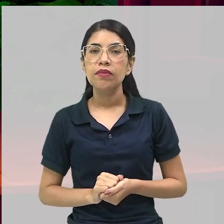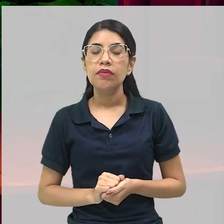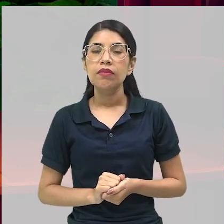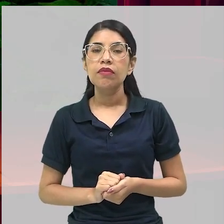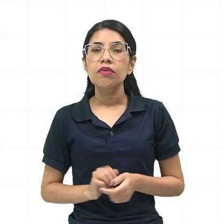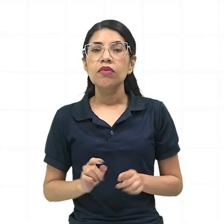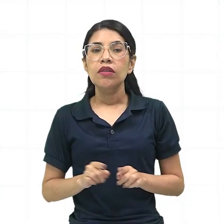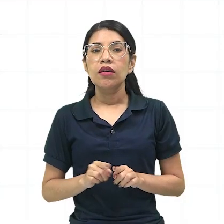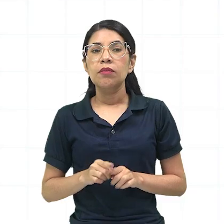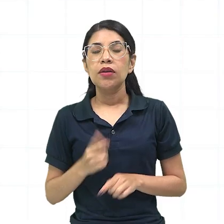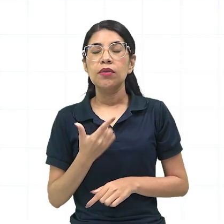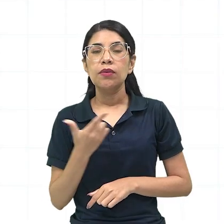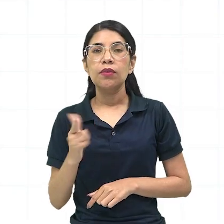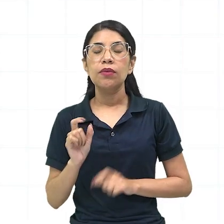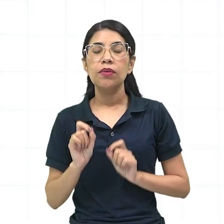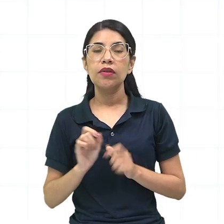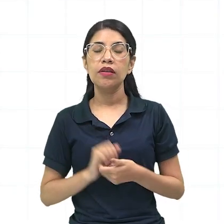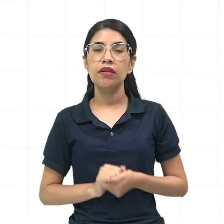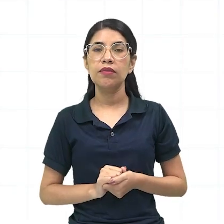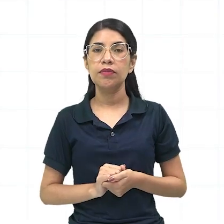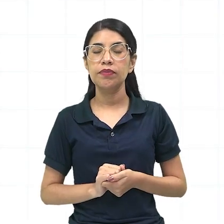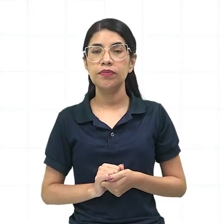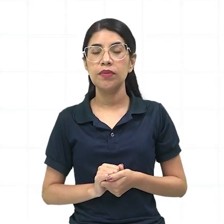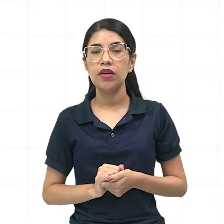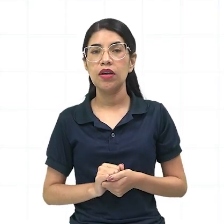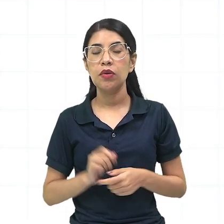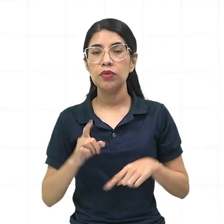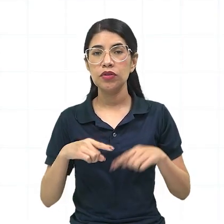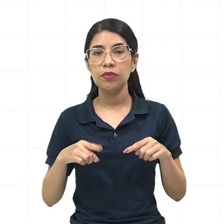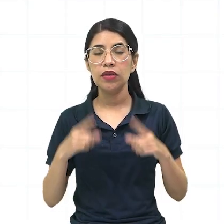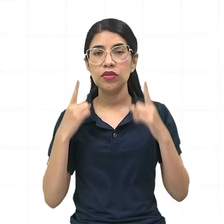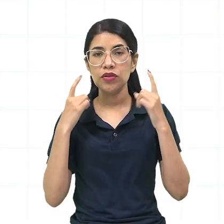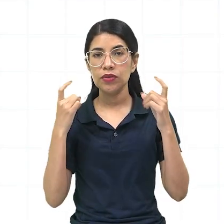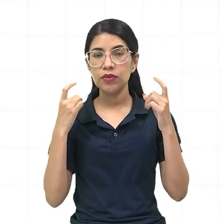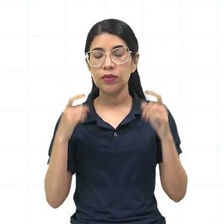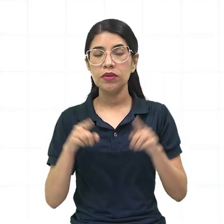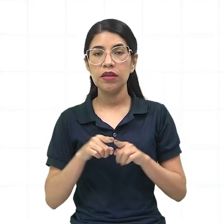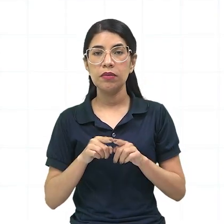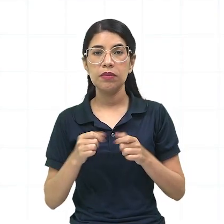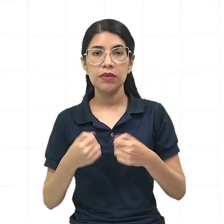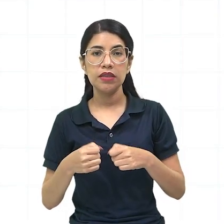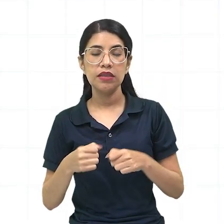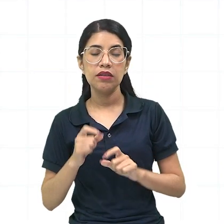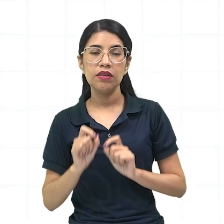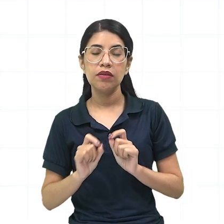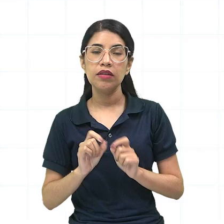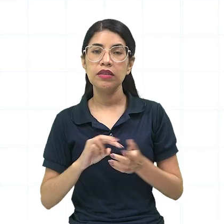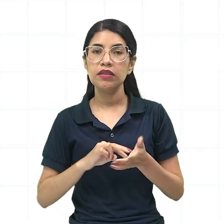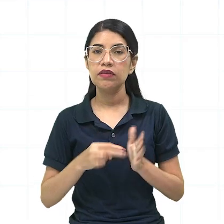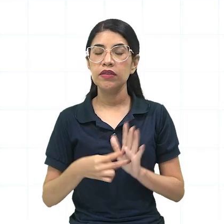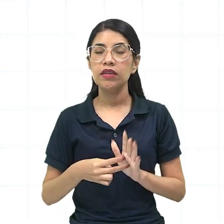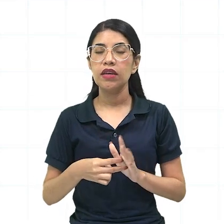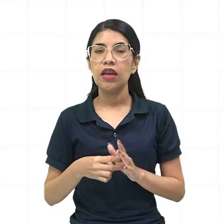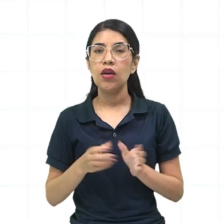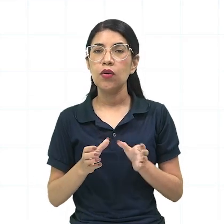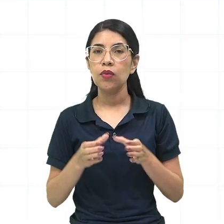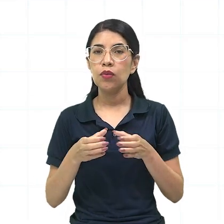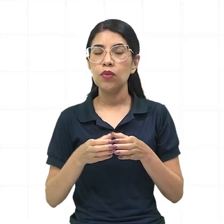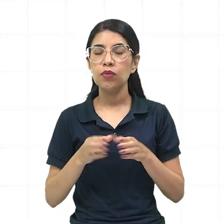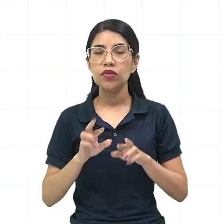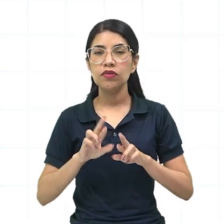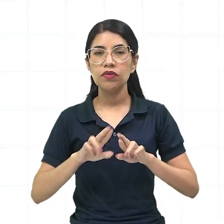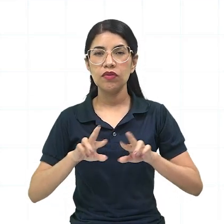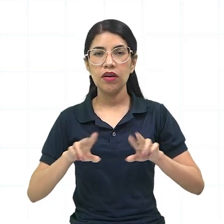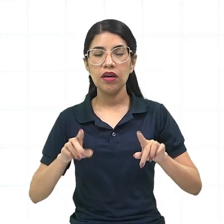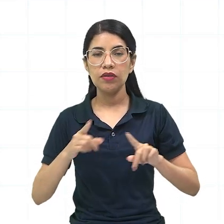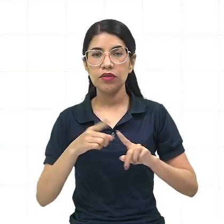importante é a sonoplastia. A sonoplastia é um som ou conjunto de